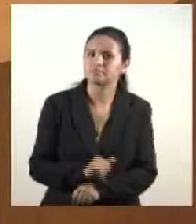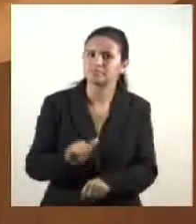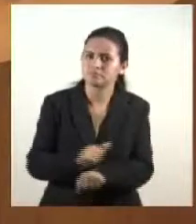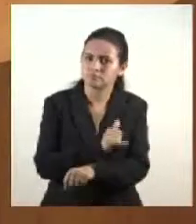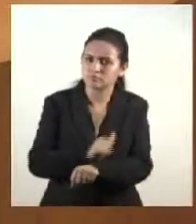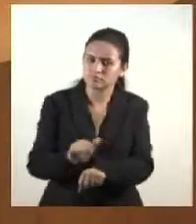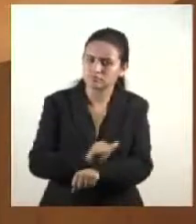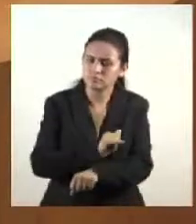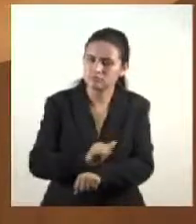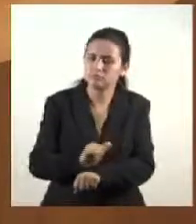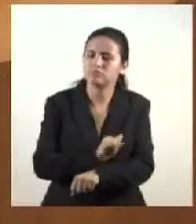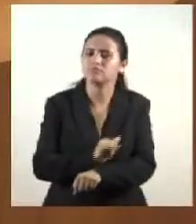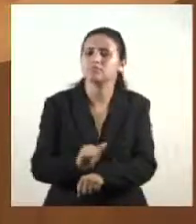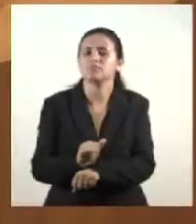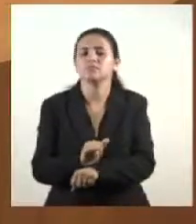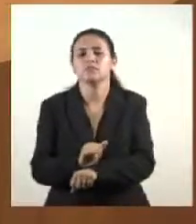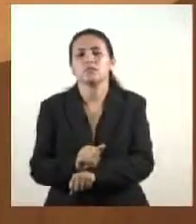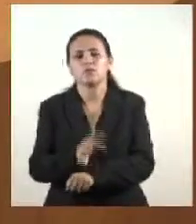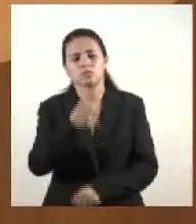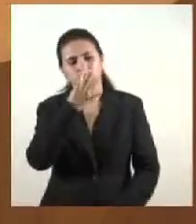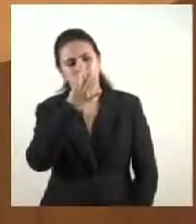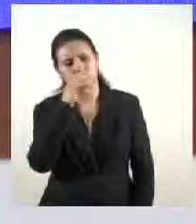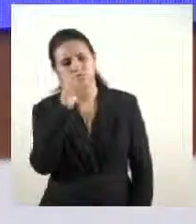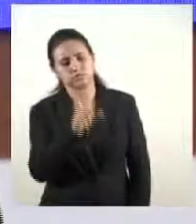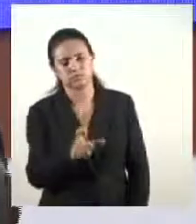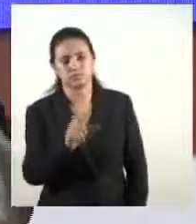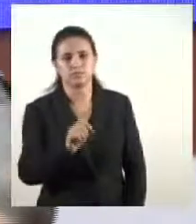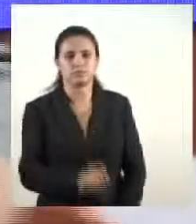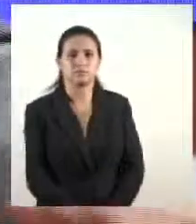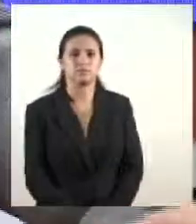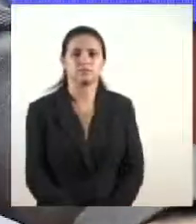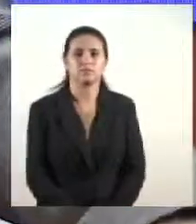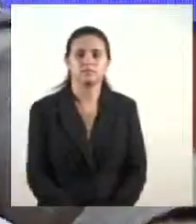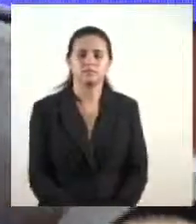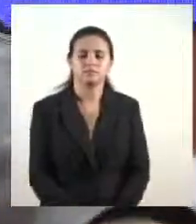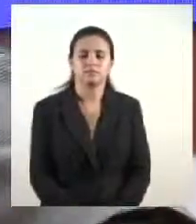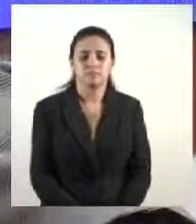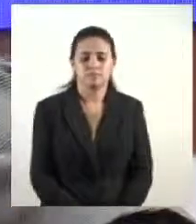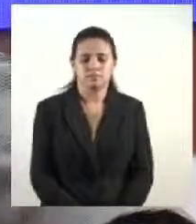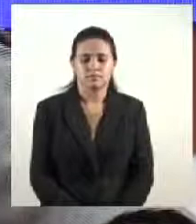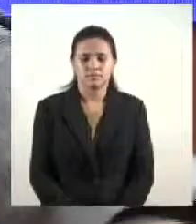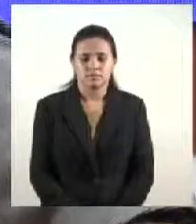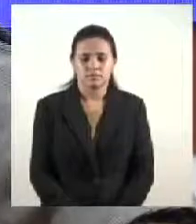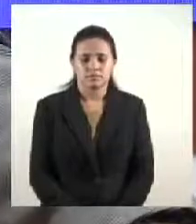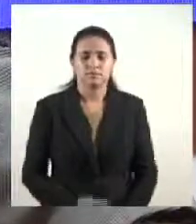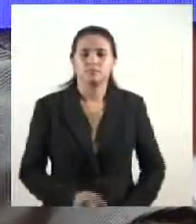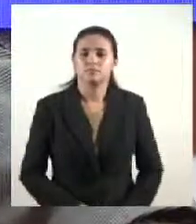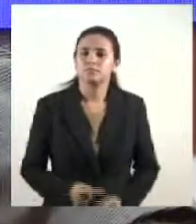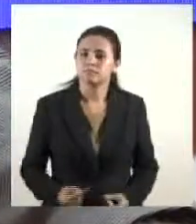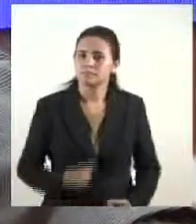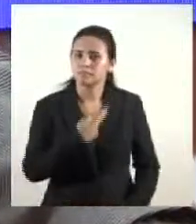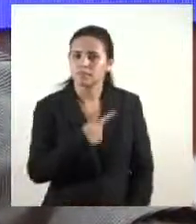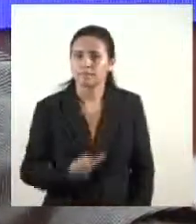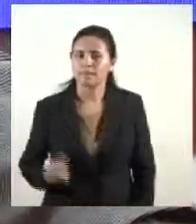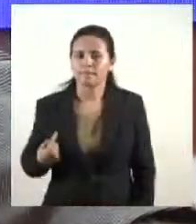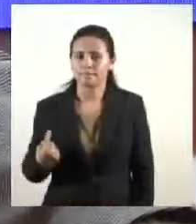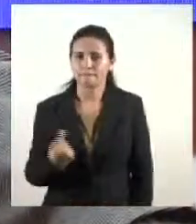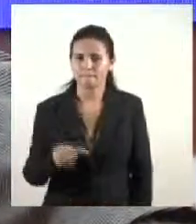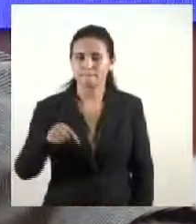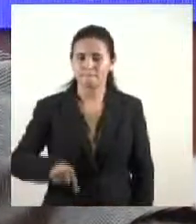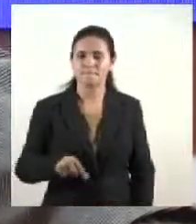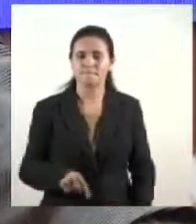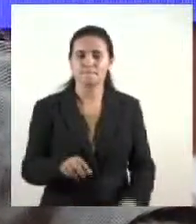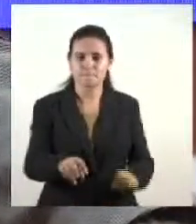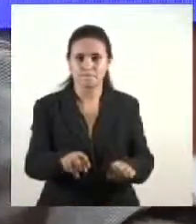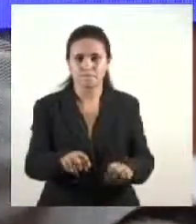o que o governador Flávio Dino fala. Mas, senhor presidente, o que me traz esta tribuna hoje é